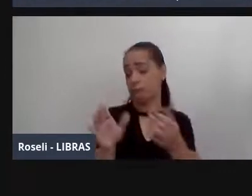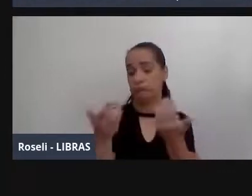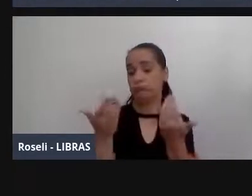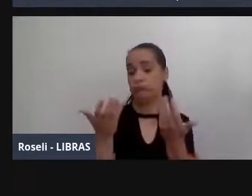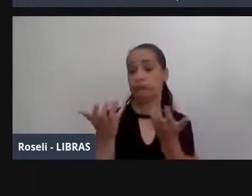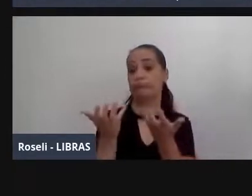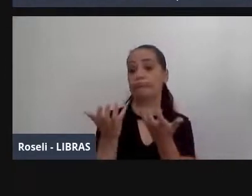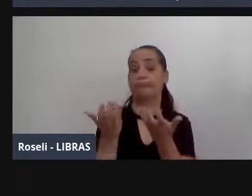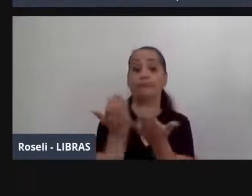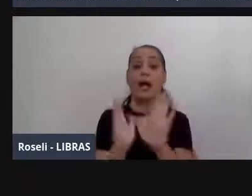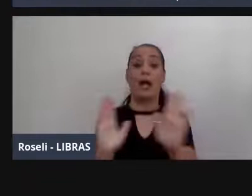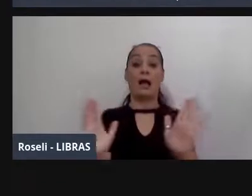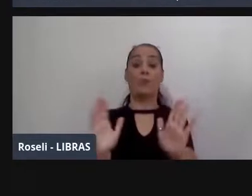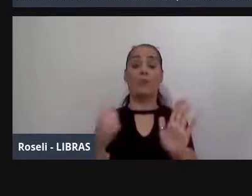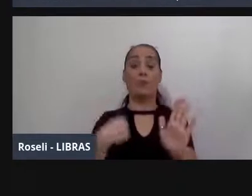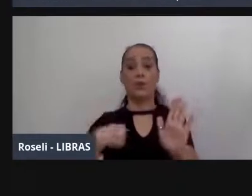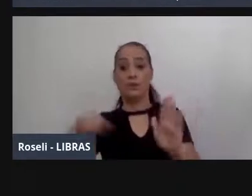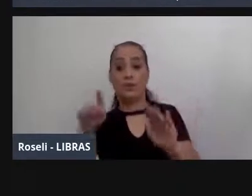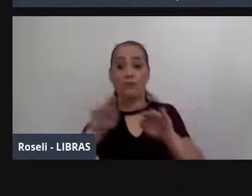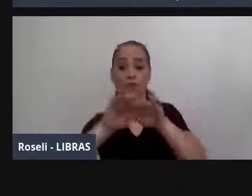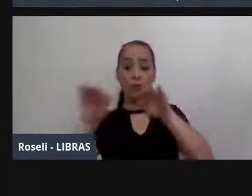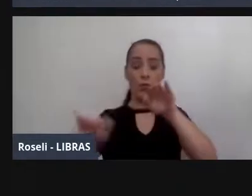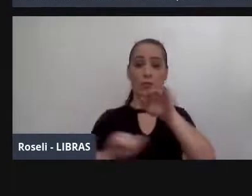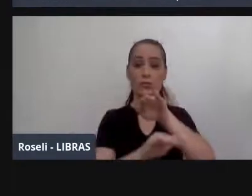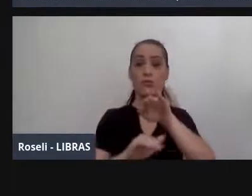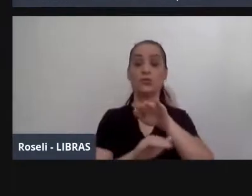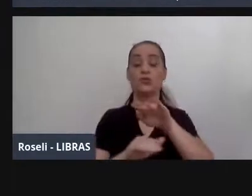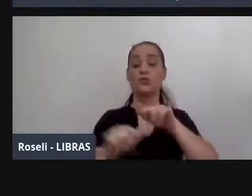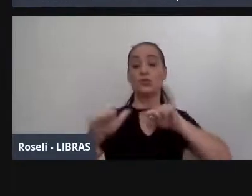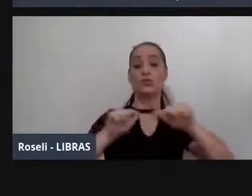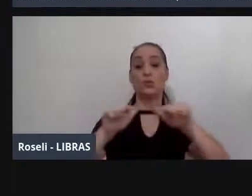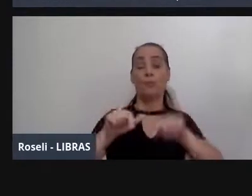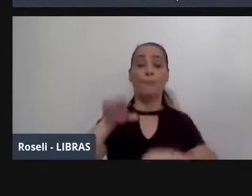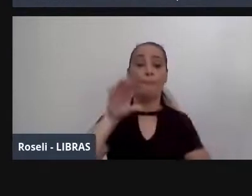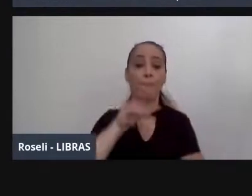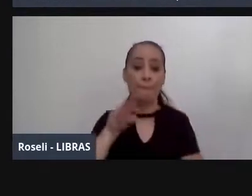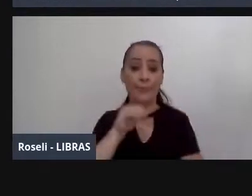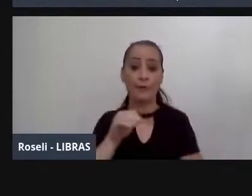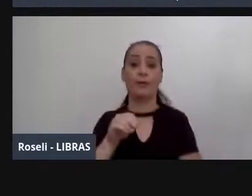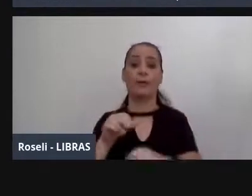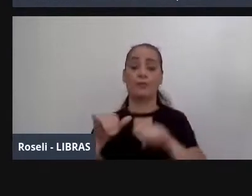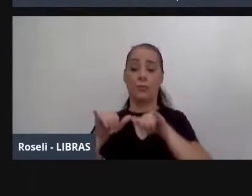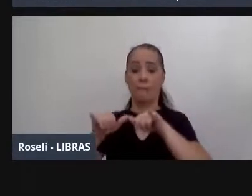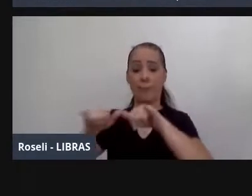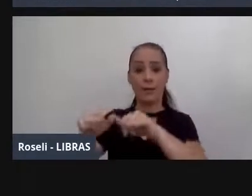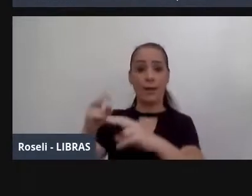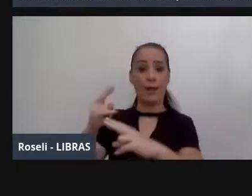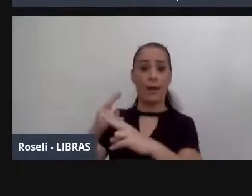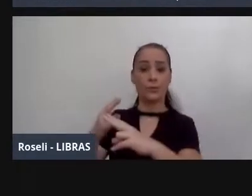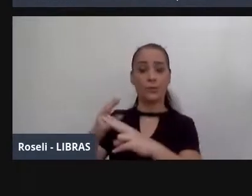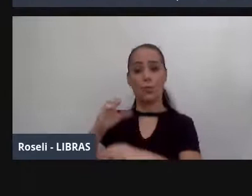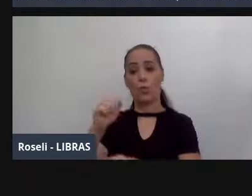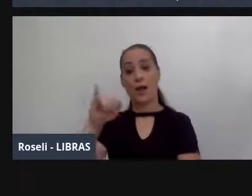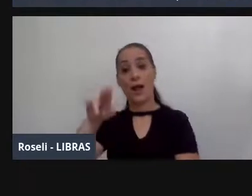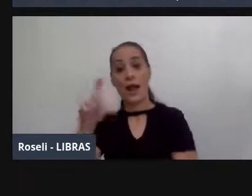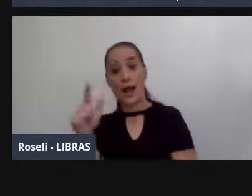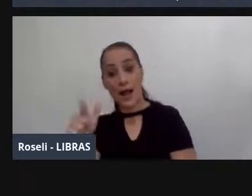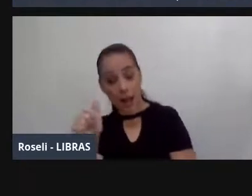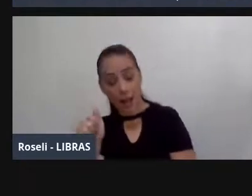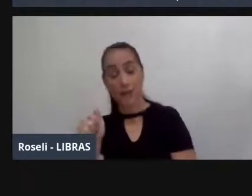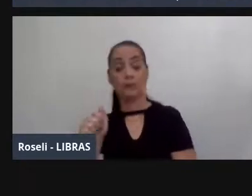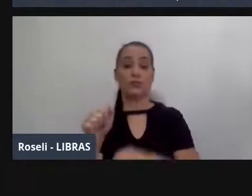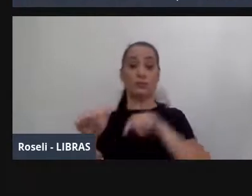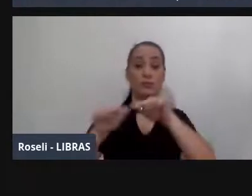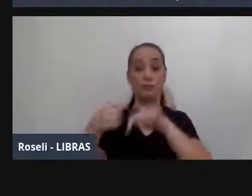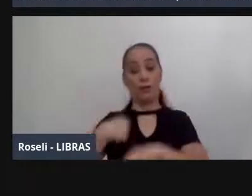foram trabalhar em caixa de mercado. Inclusive, eu trago uma história de um vilarejo que levam 4 horas para chegar até o vilarejo. Lá